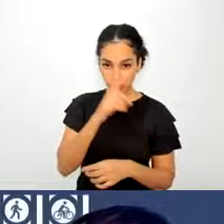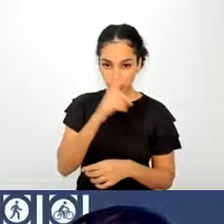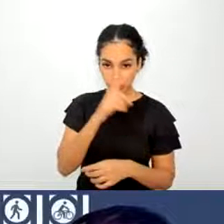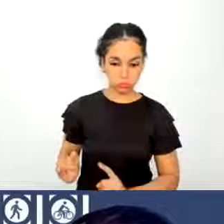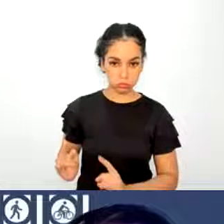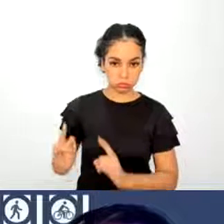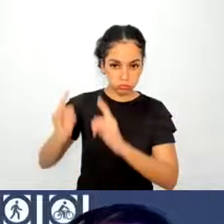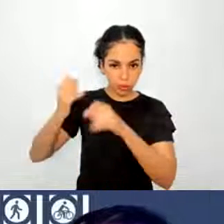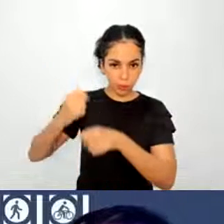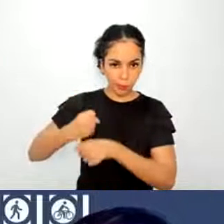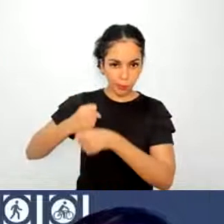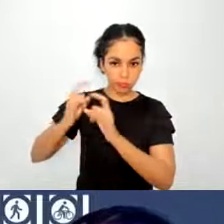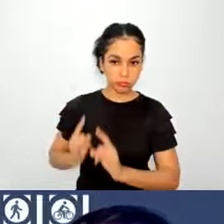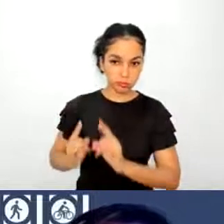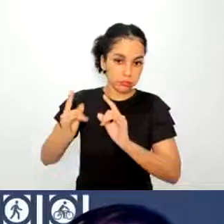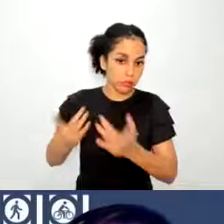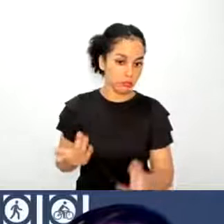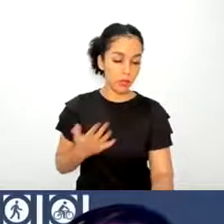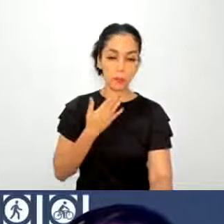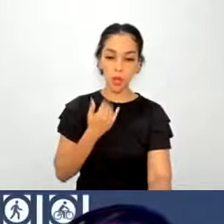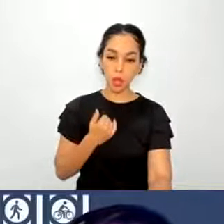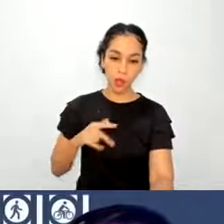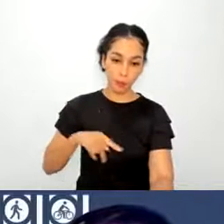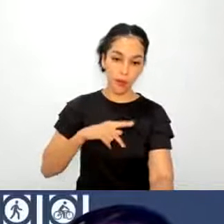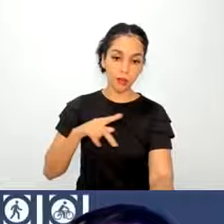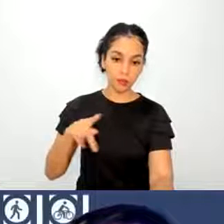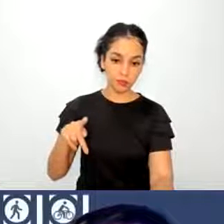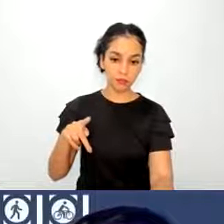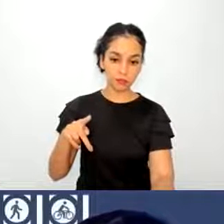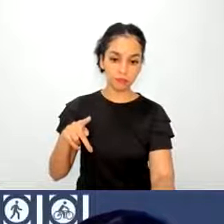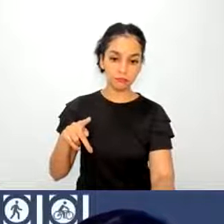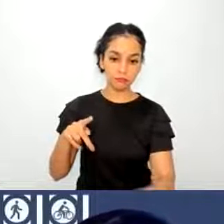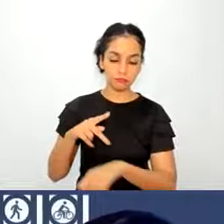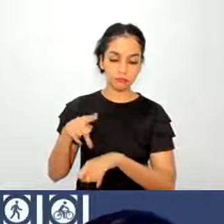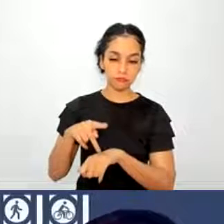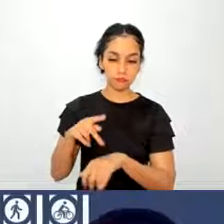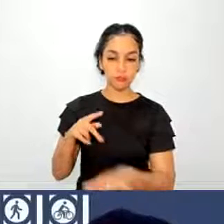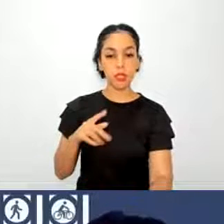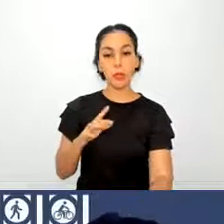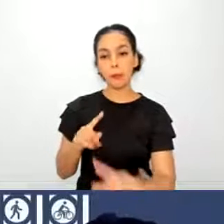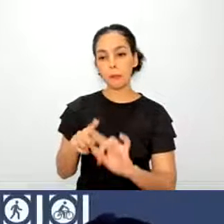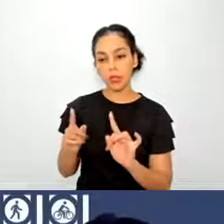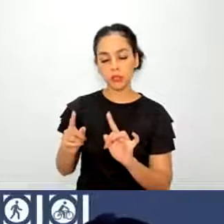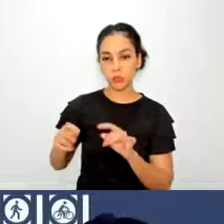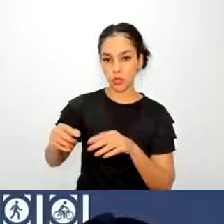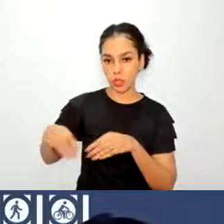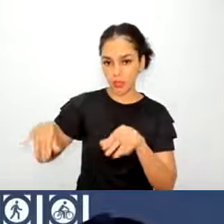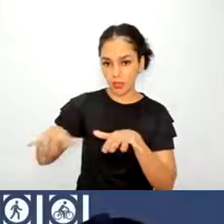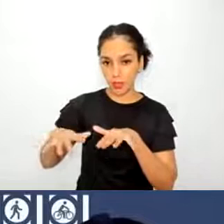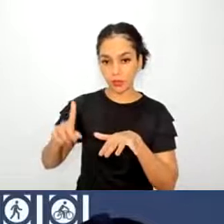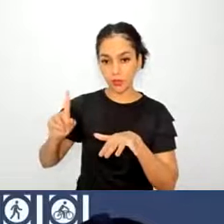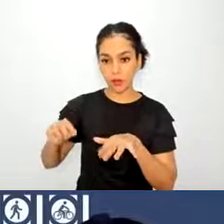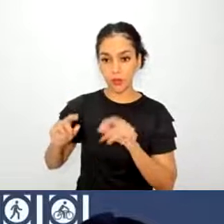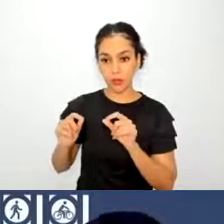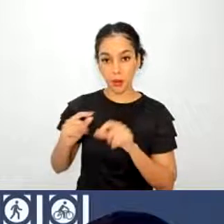até gerar, sei lá, protesto. Prefiro a praça no edifício, mas no fundo um terreno ele é para ser construído, né? Ele não é para ser... A praça é